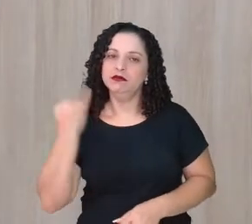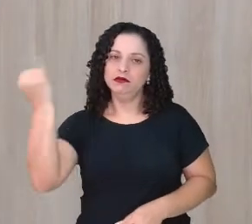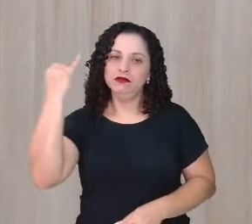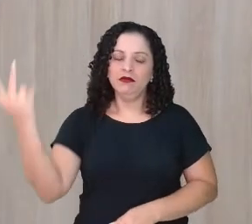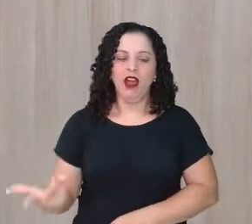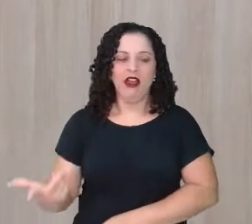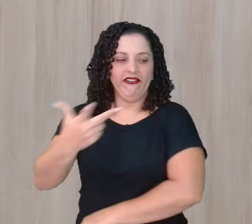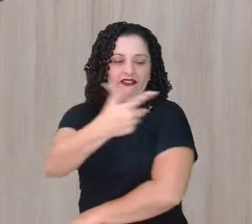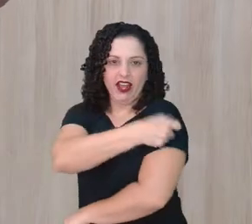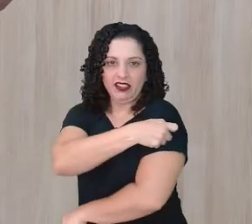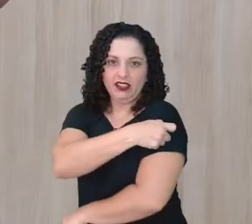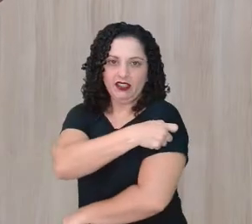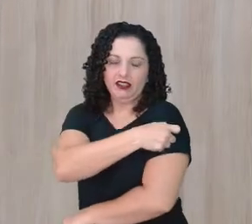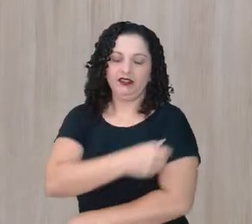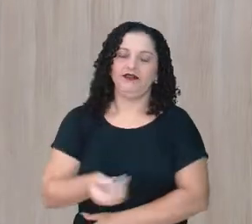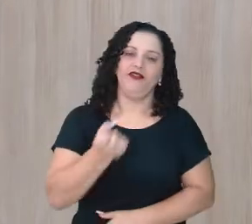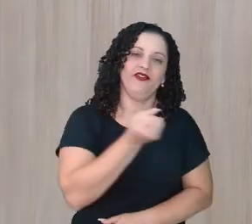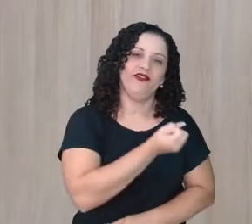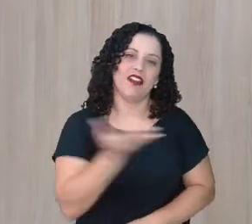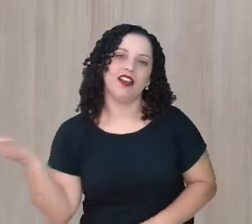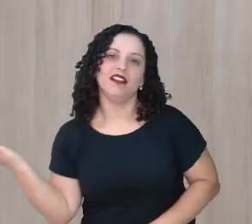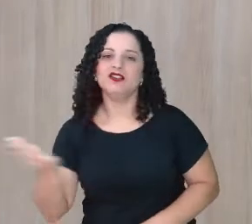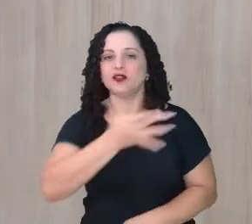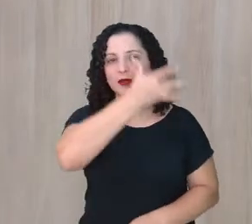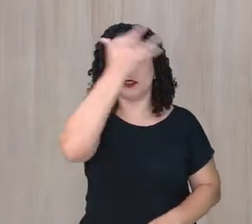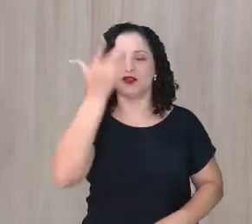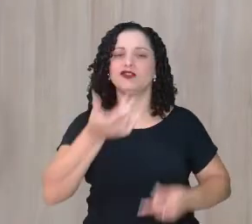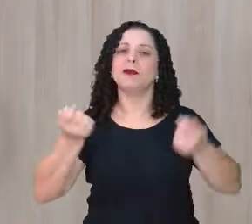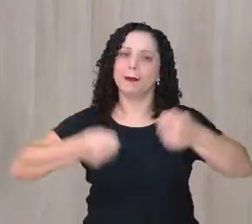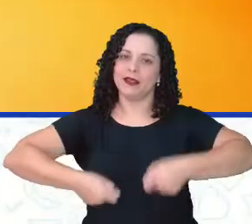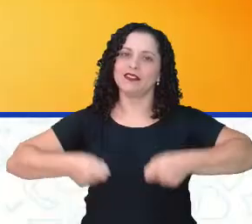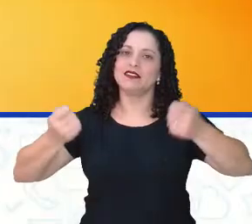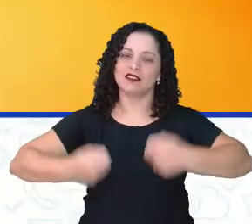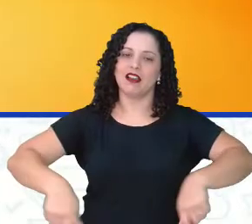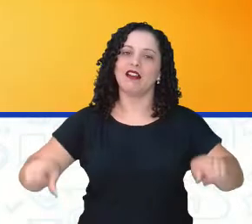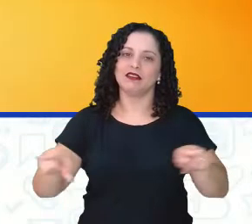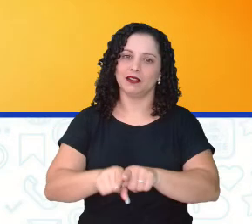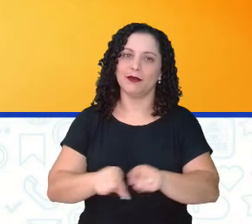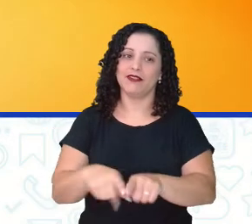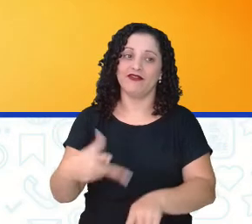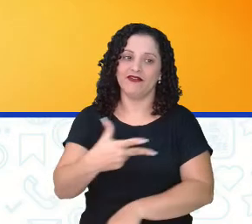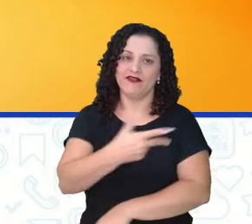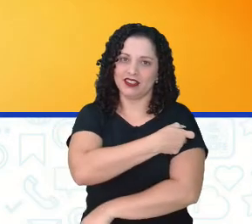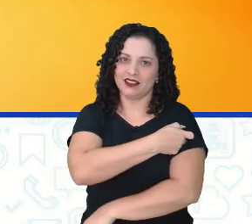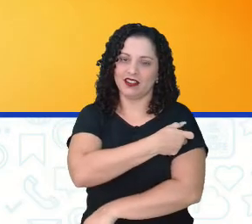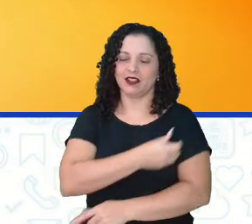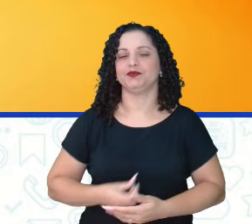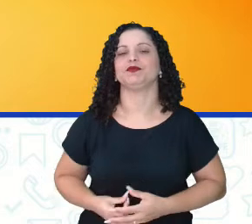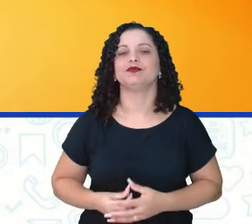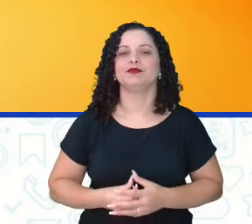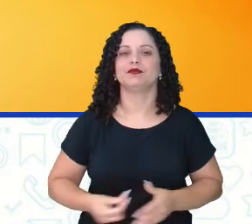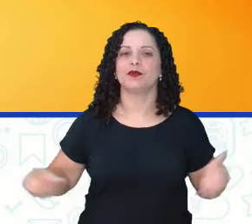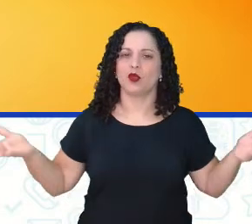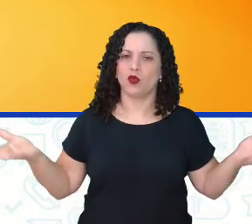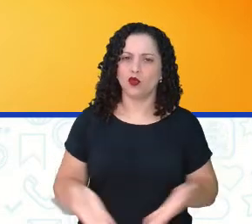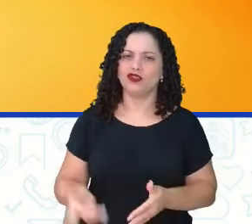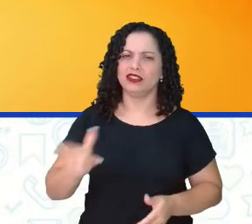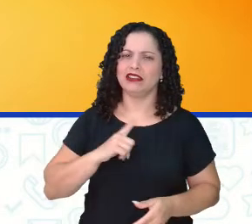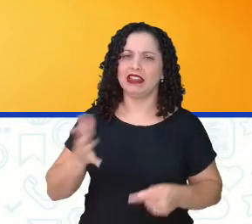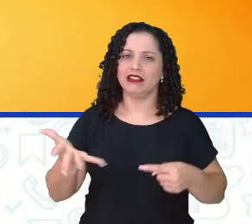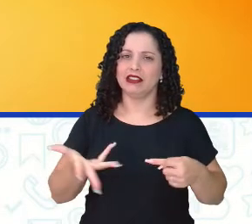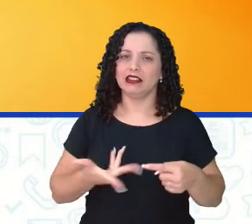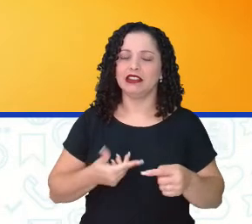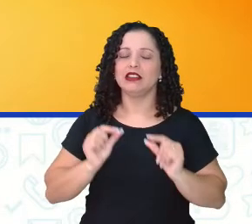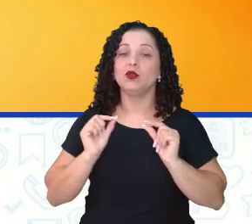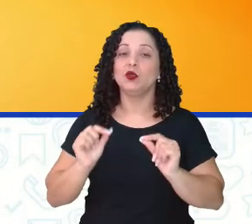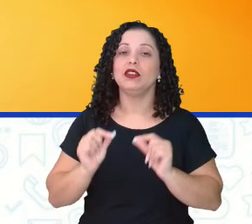está aí, tem muita gente ainda precisando de ser vacinado. Hoje eu trouxe alguns dados. Os dados